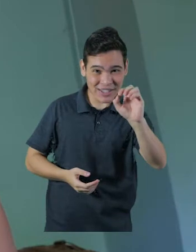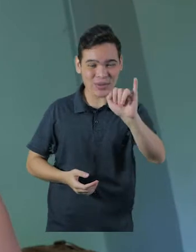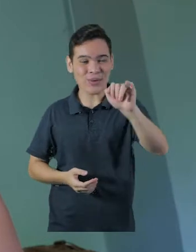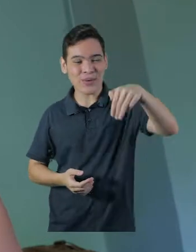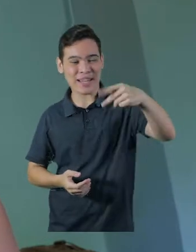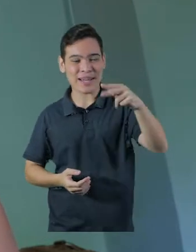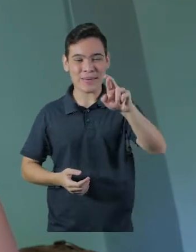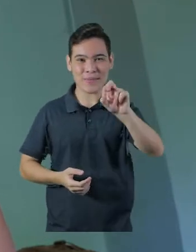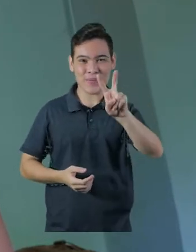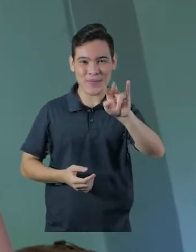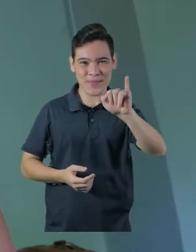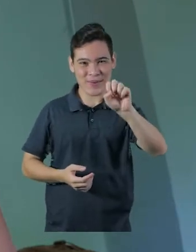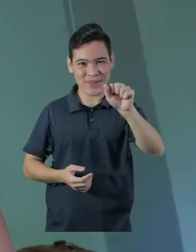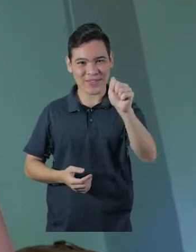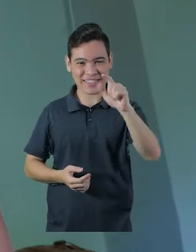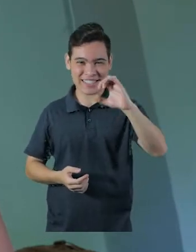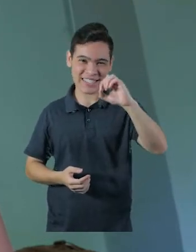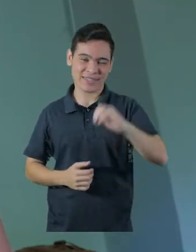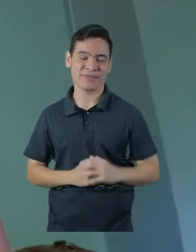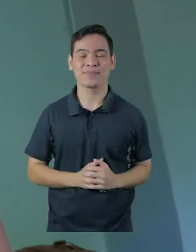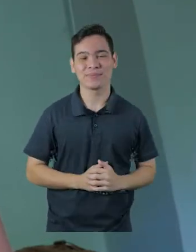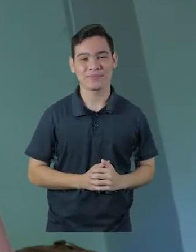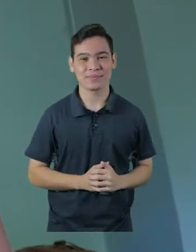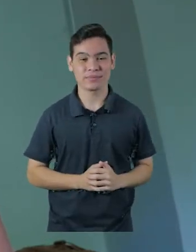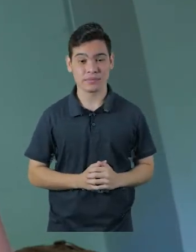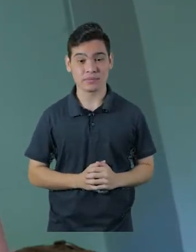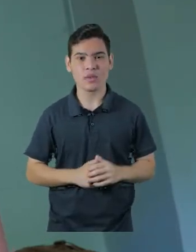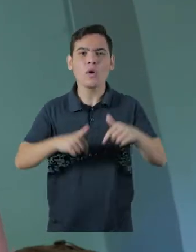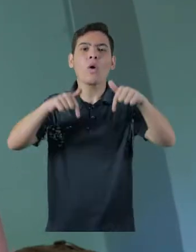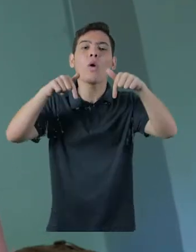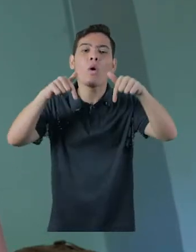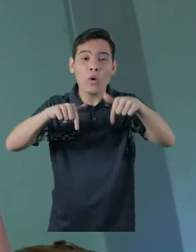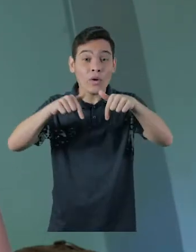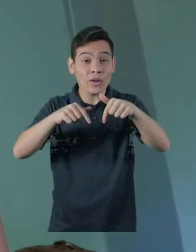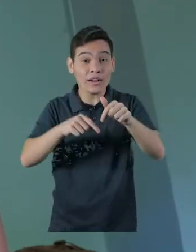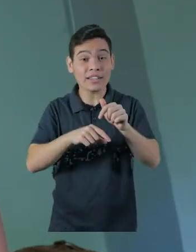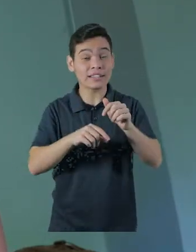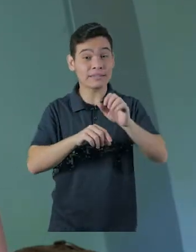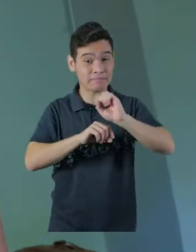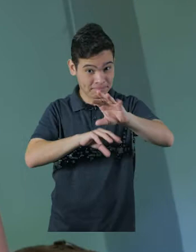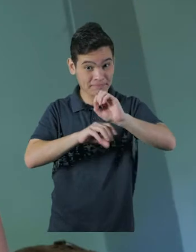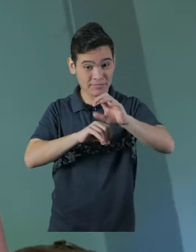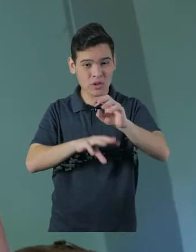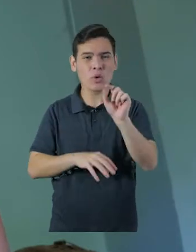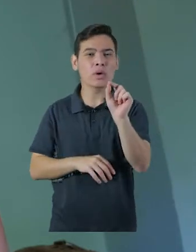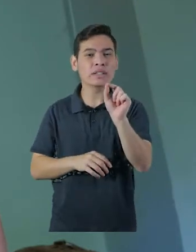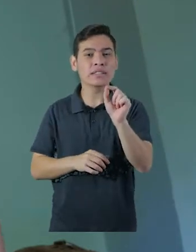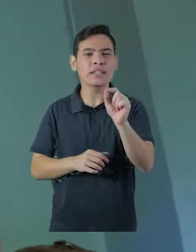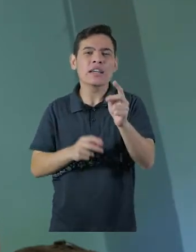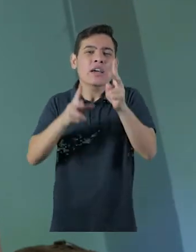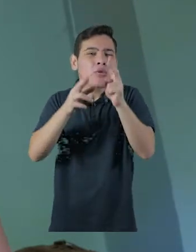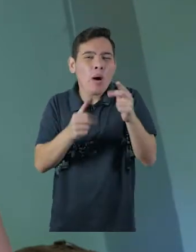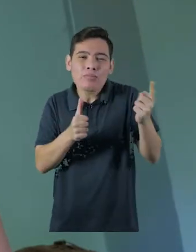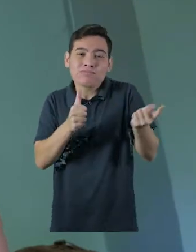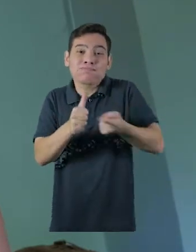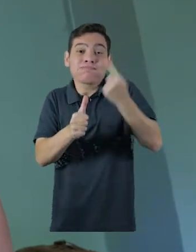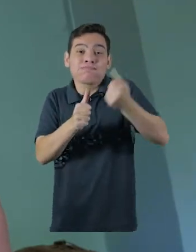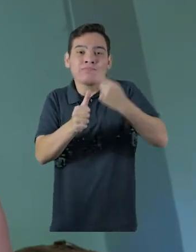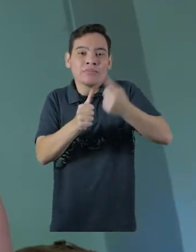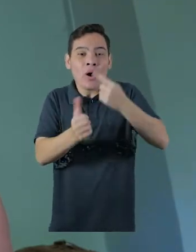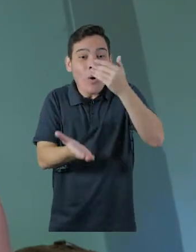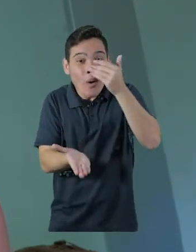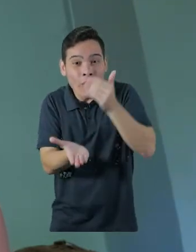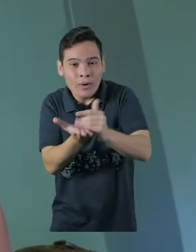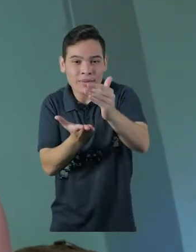Esse exercício que a gente vai fazer hoje, essa proposta de hoje, é uma das primeiras, é um dos pontos iniciais